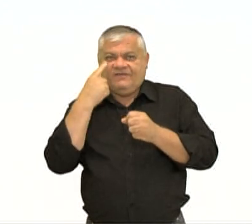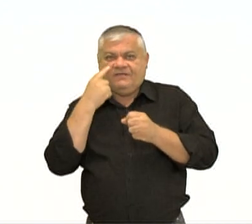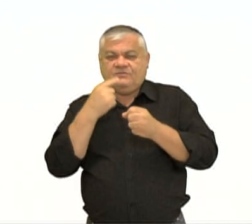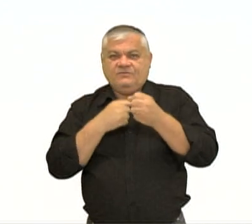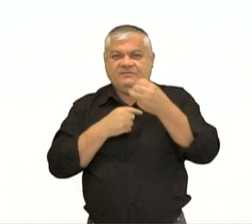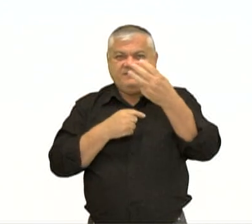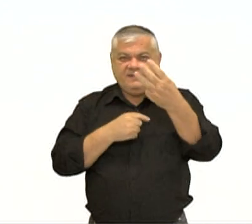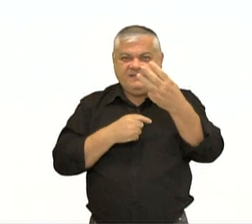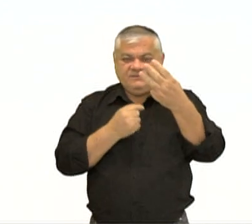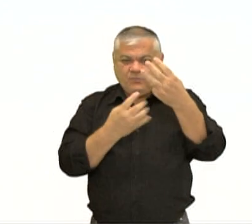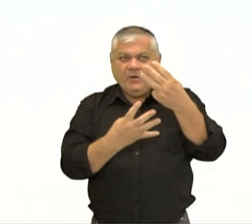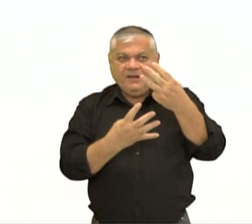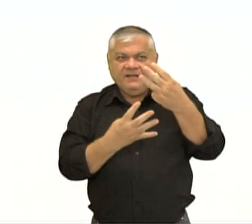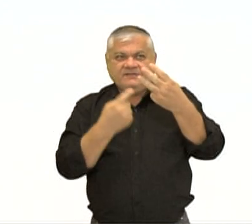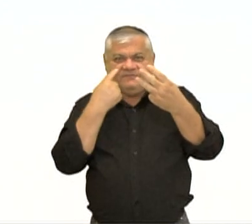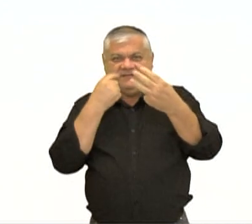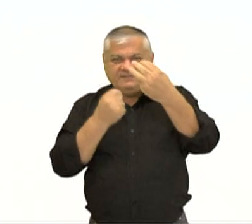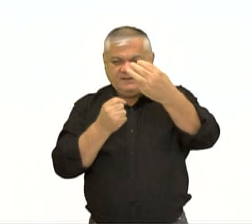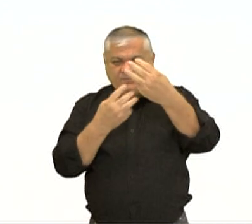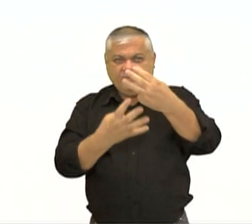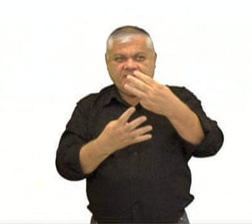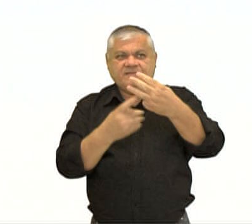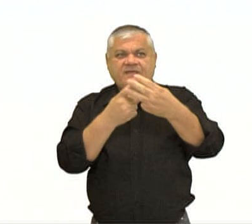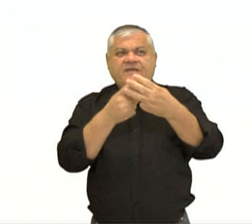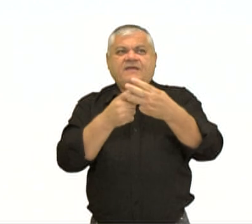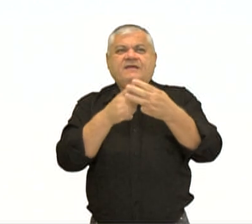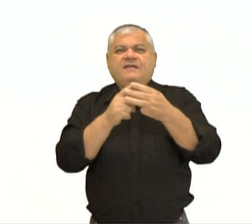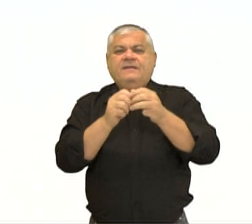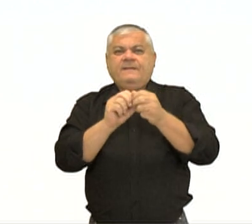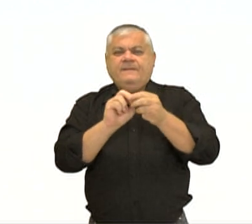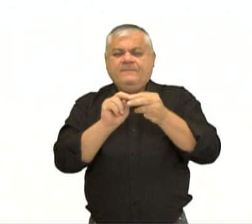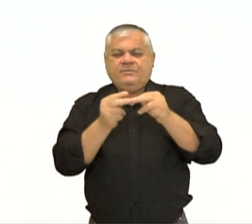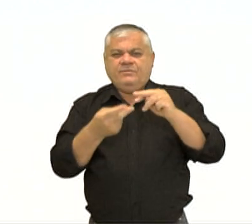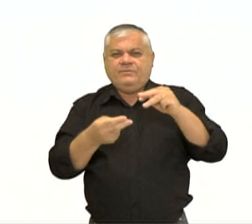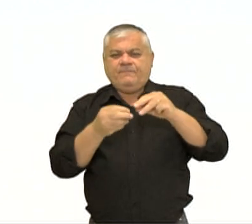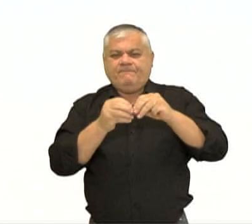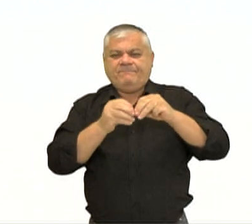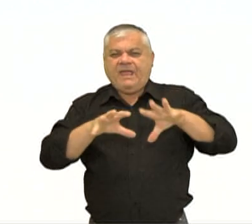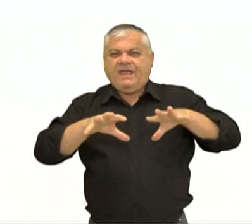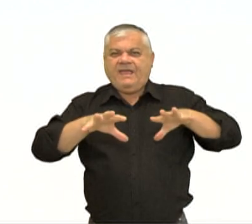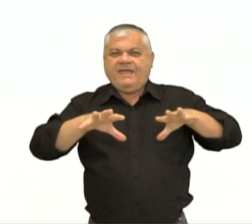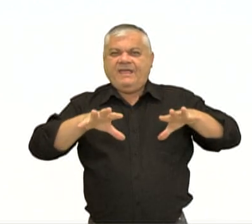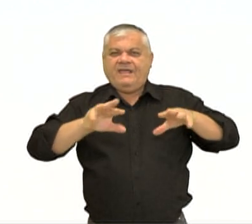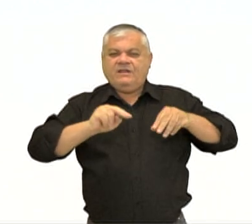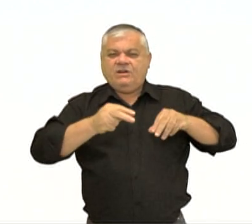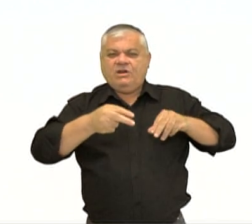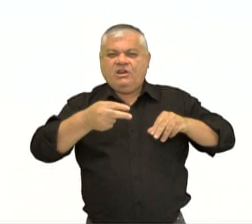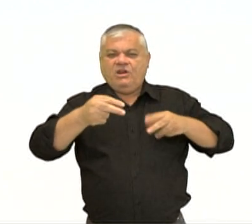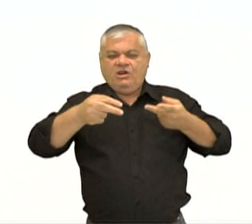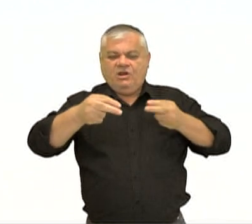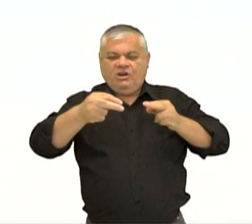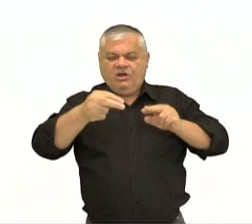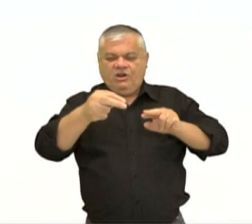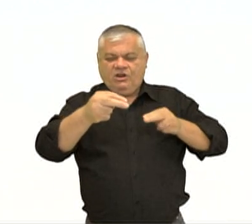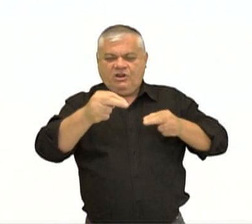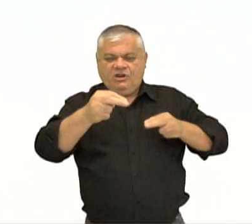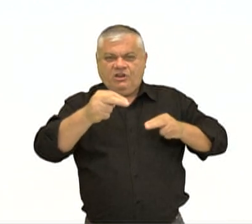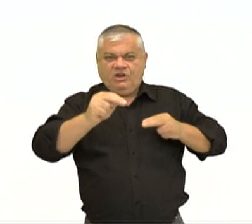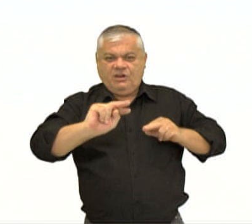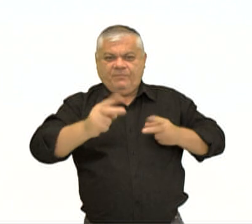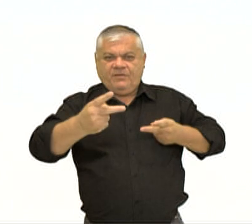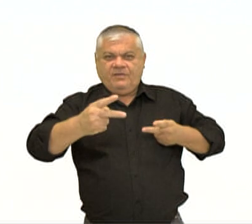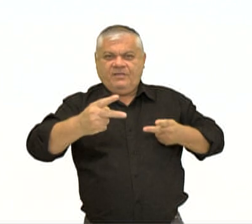e 4, a gente observa que ele soltou o seu material genético e este material genético vai ser